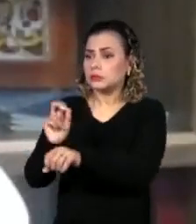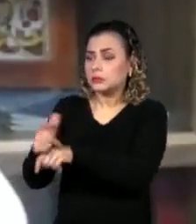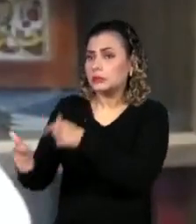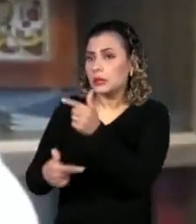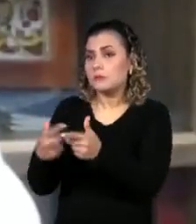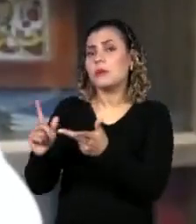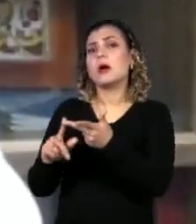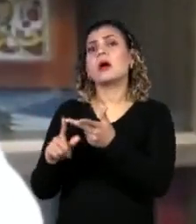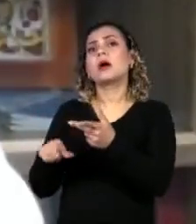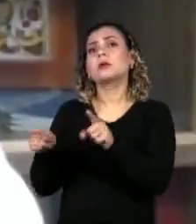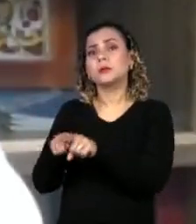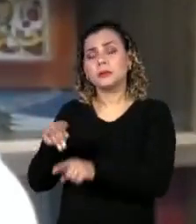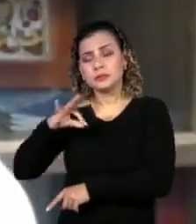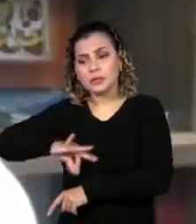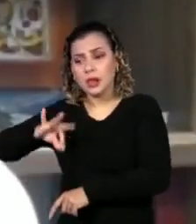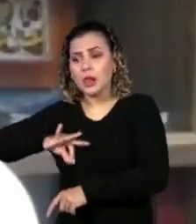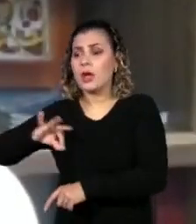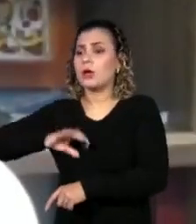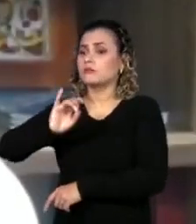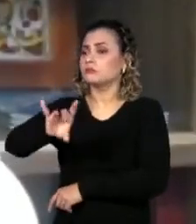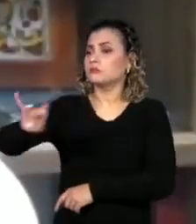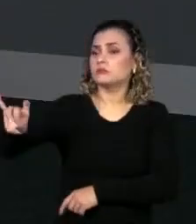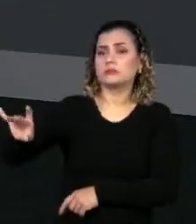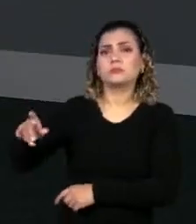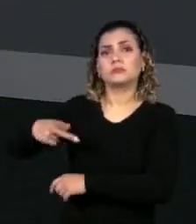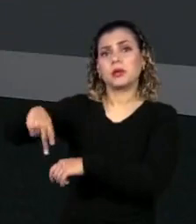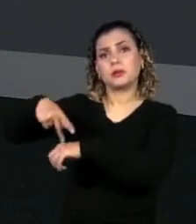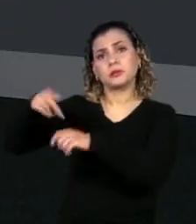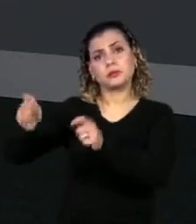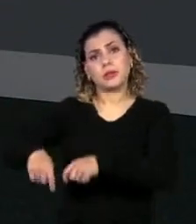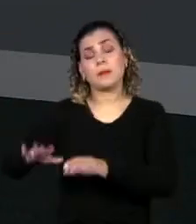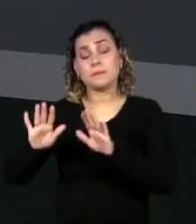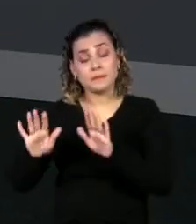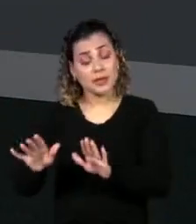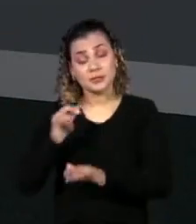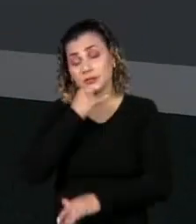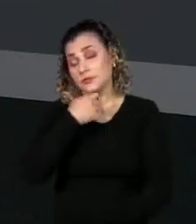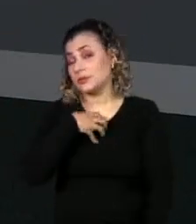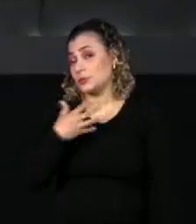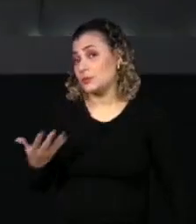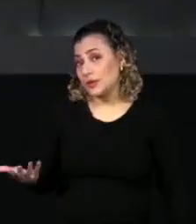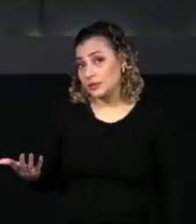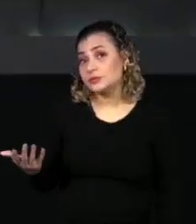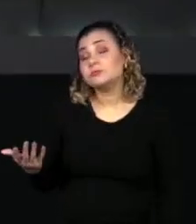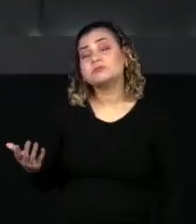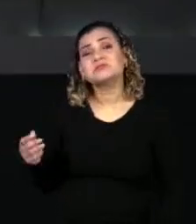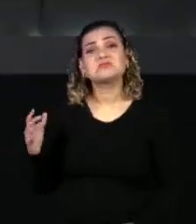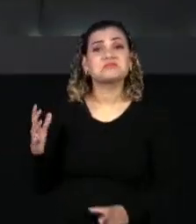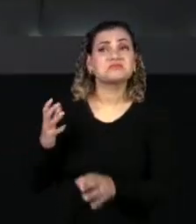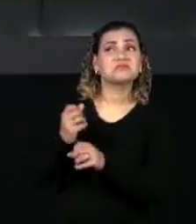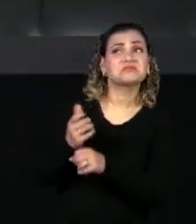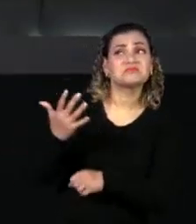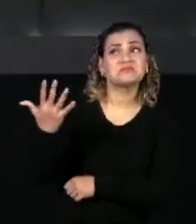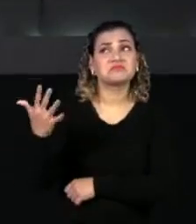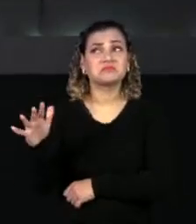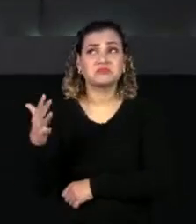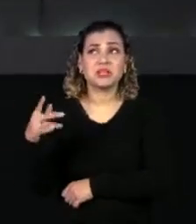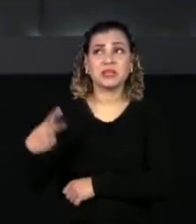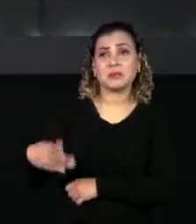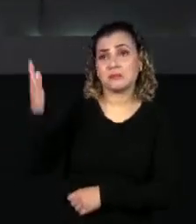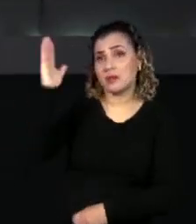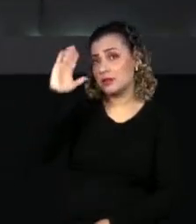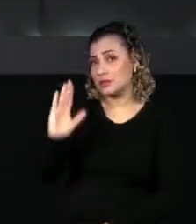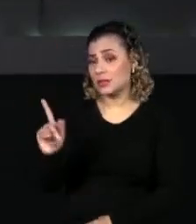tenha geração de renda, riqueza para o nosso país. Mas, infelizmente, a média nossa, brasileiros,